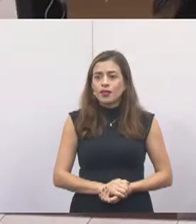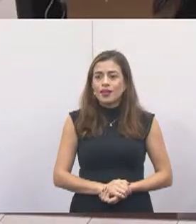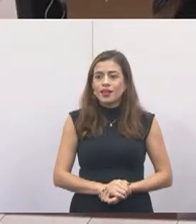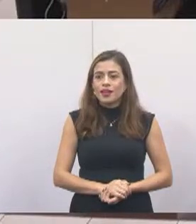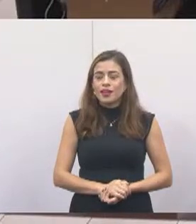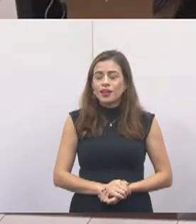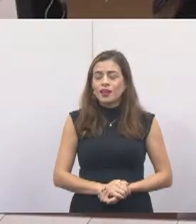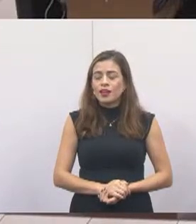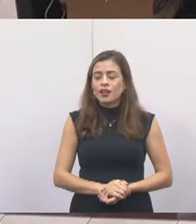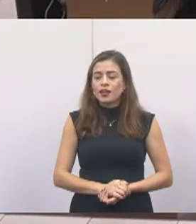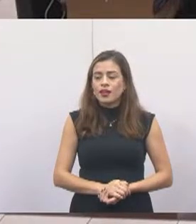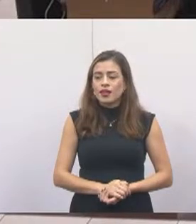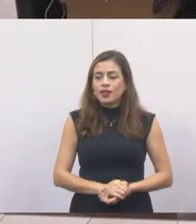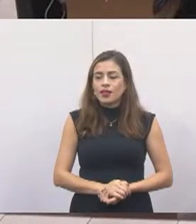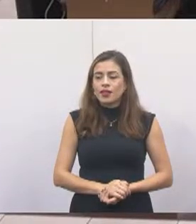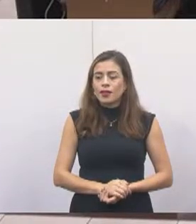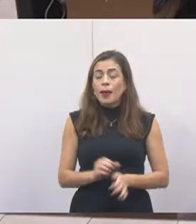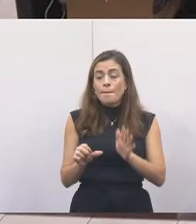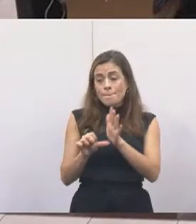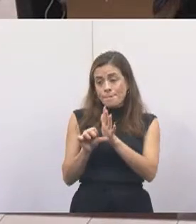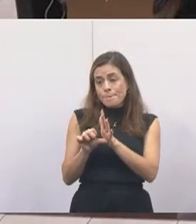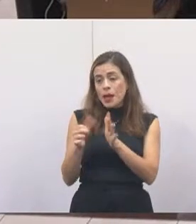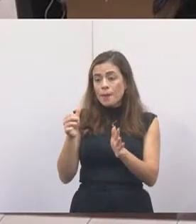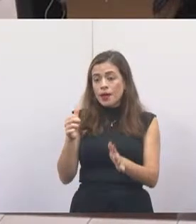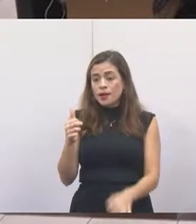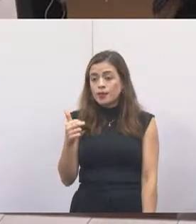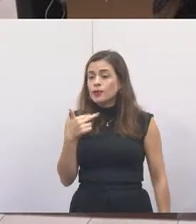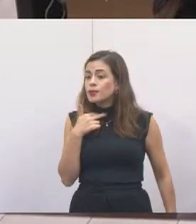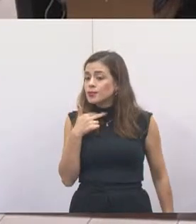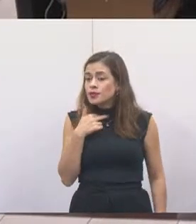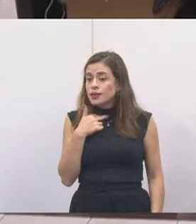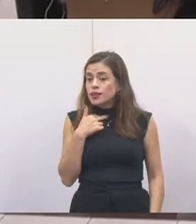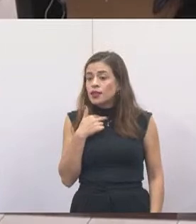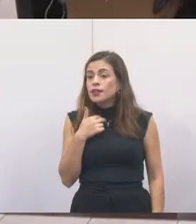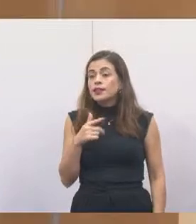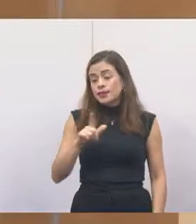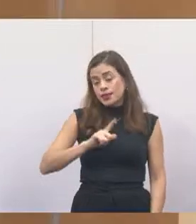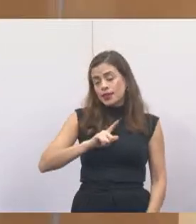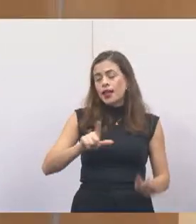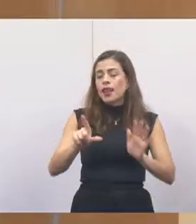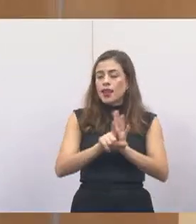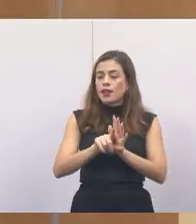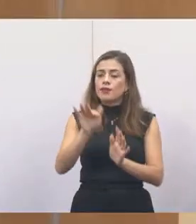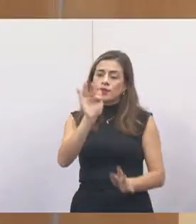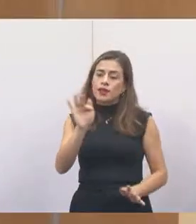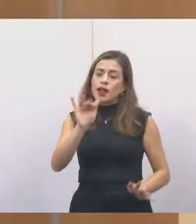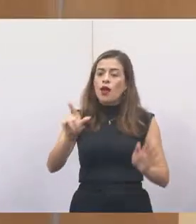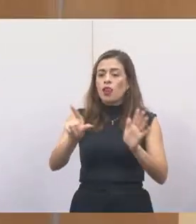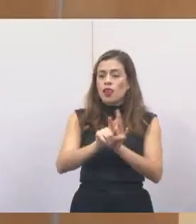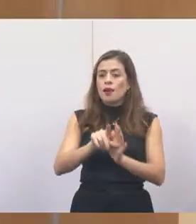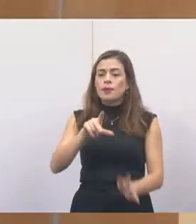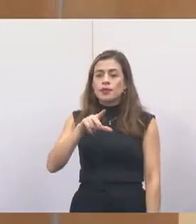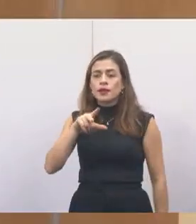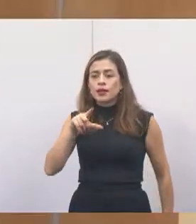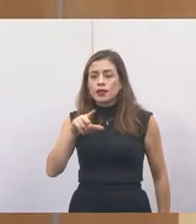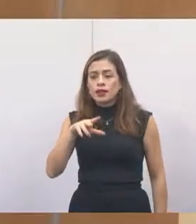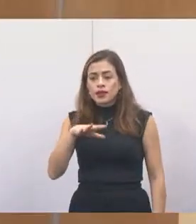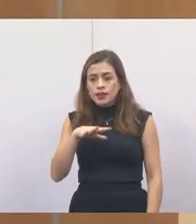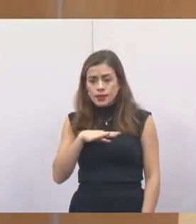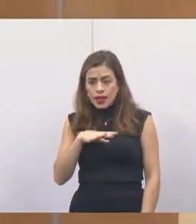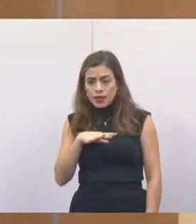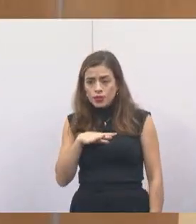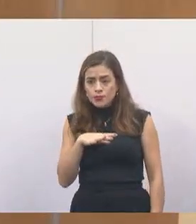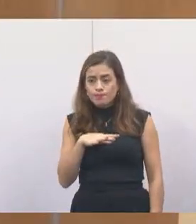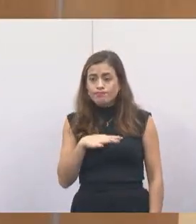Sim, o que acontecia de primeira é que não poderia, né, existia uma lei federal e uma lei municipal, né, que não poderia ter a reeleição. Então, é